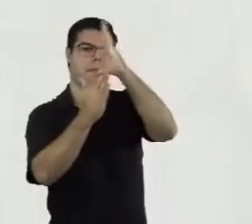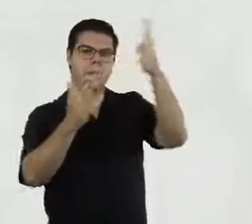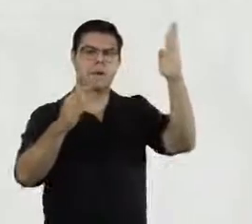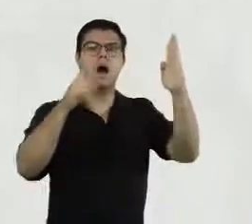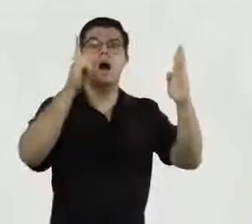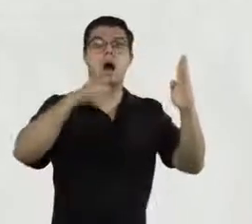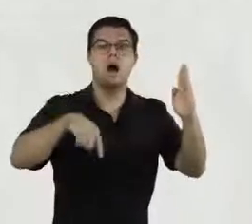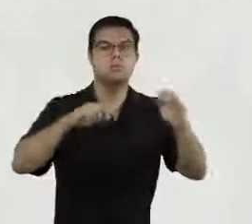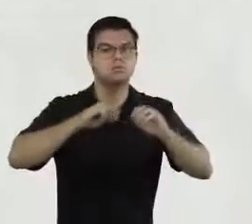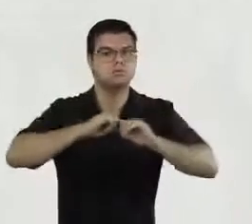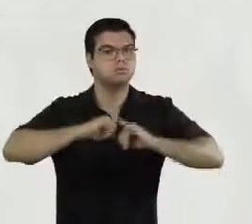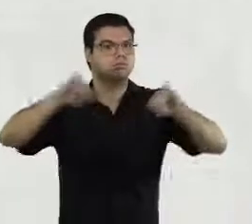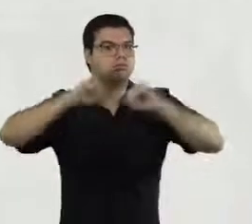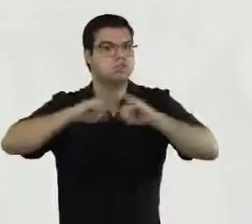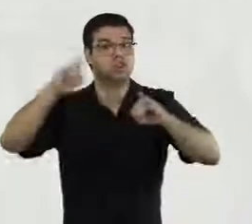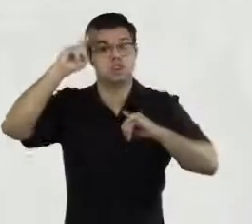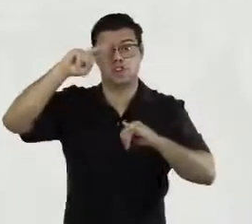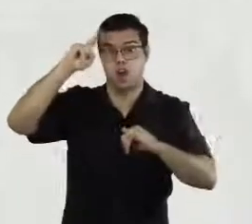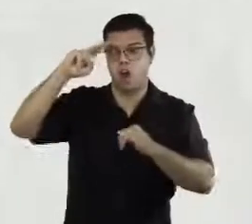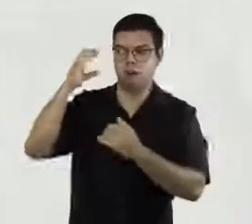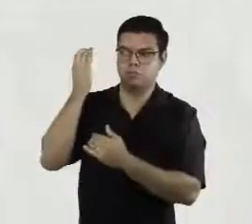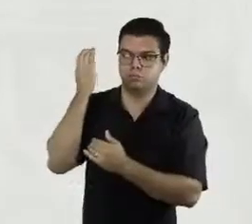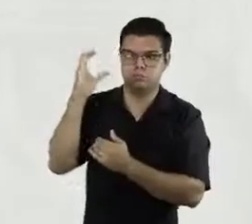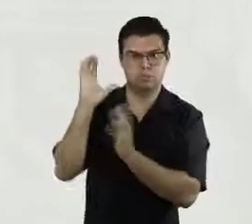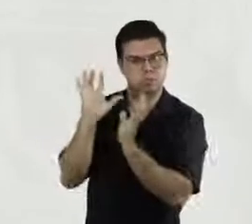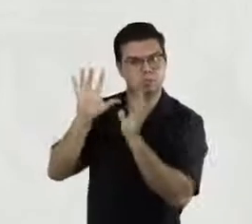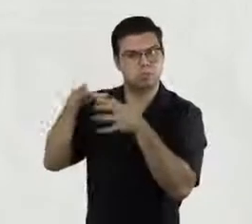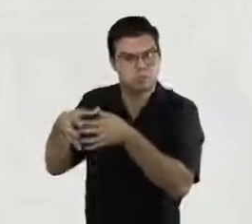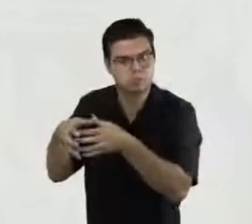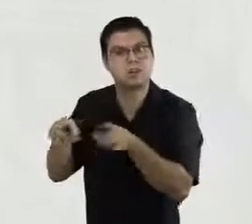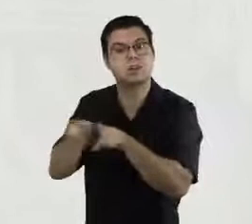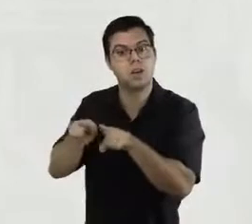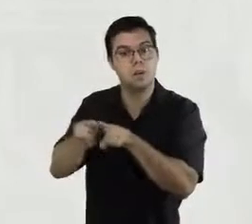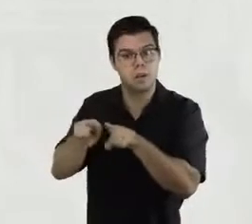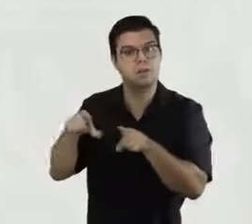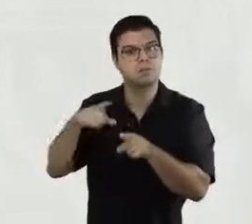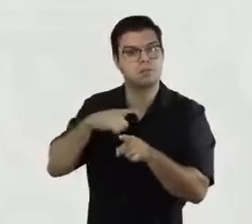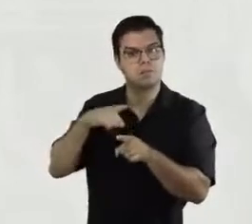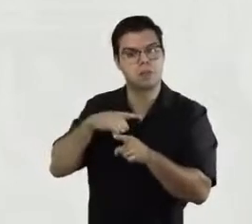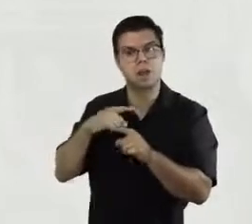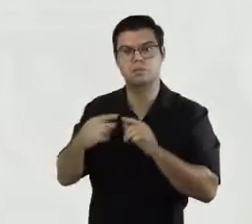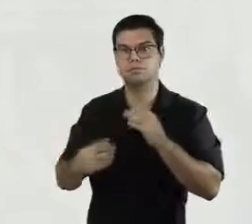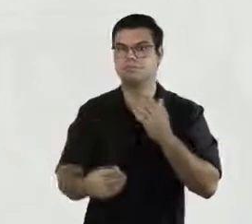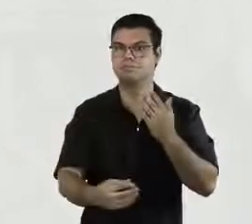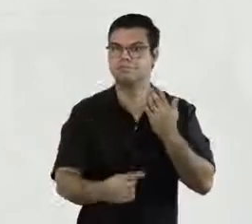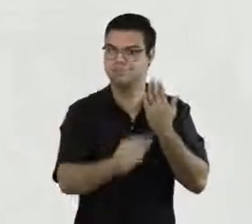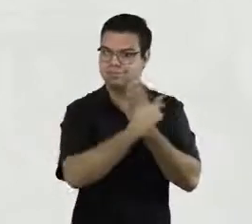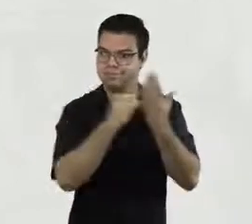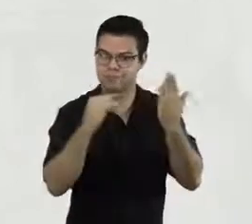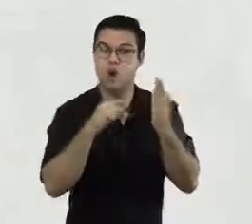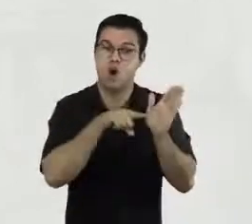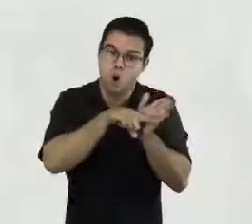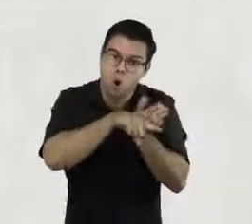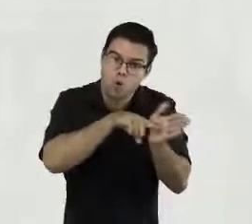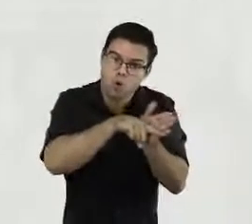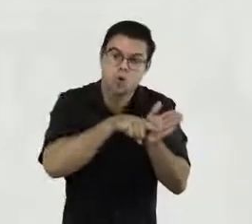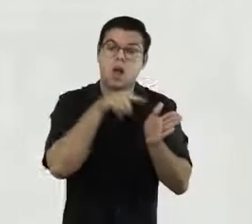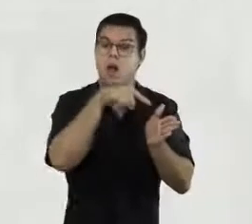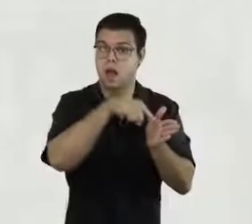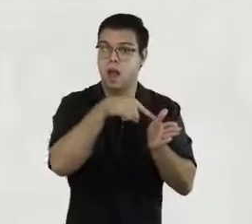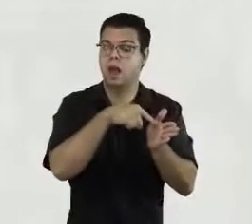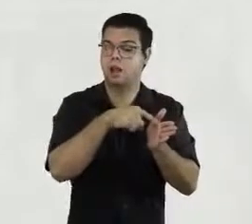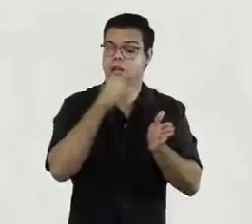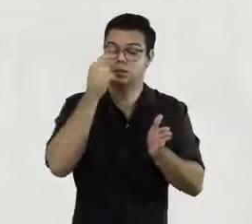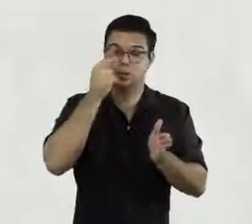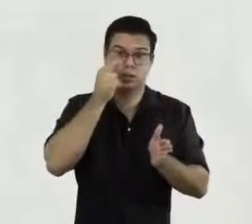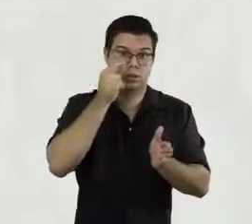histórica científica, além de desenvolver fontes de consulta de valor para os interessados. Pois